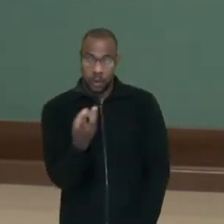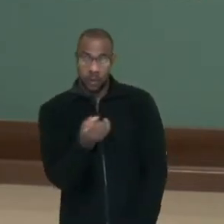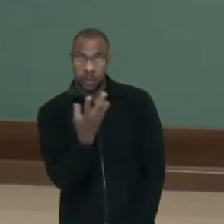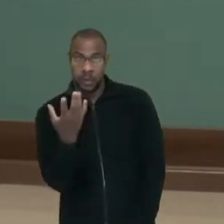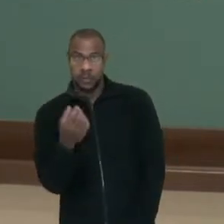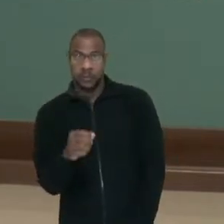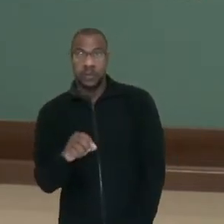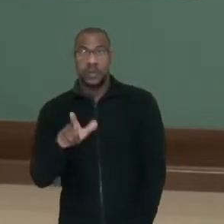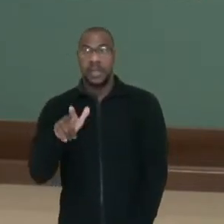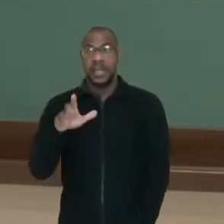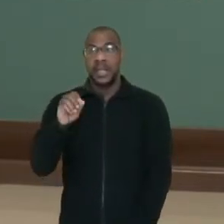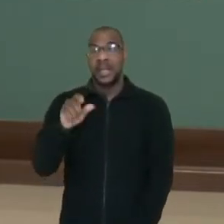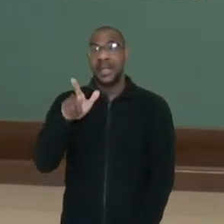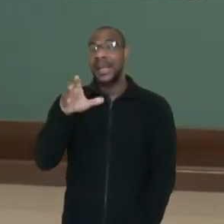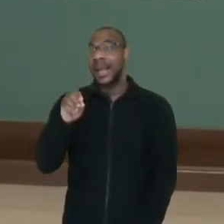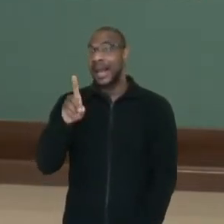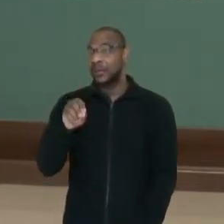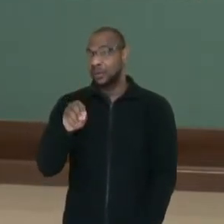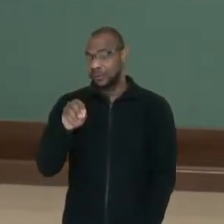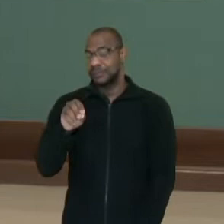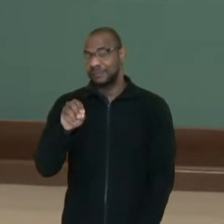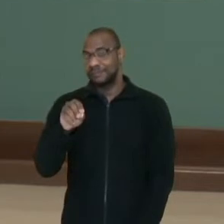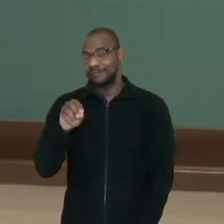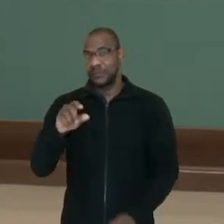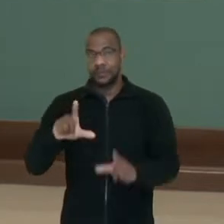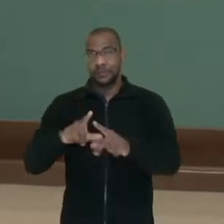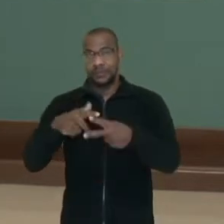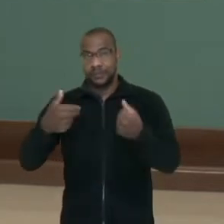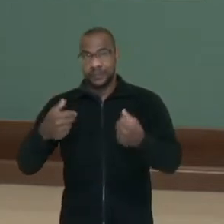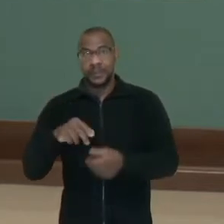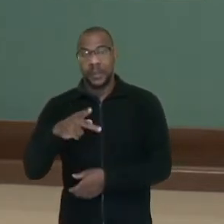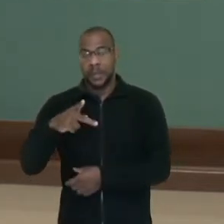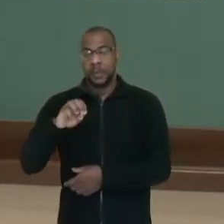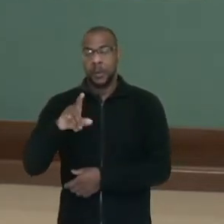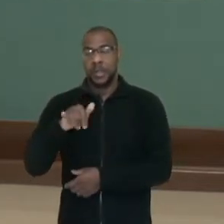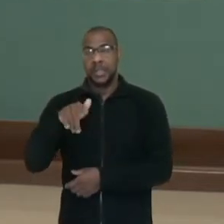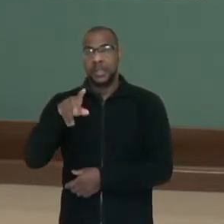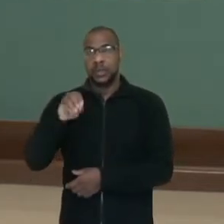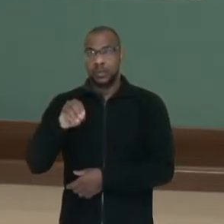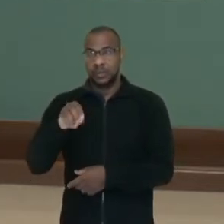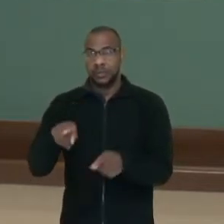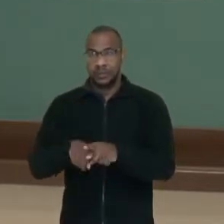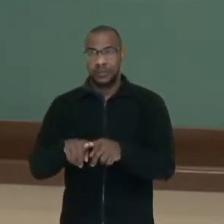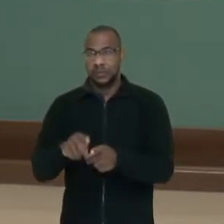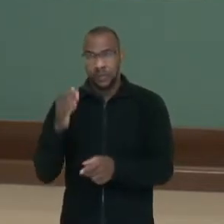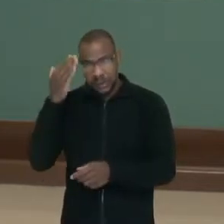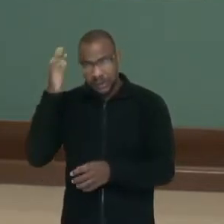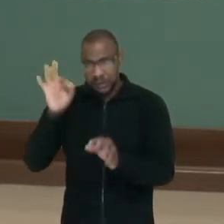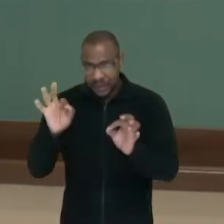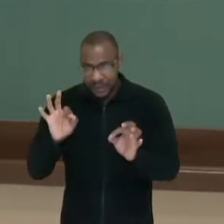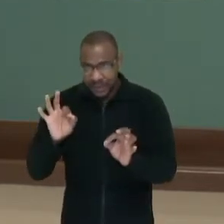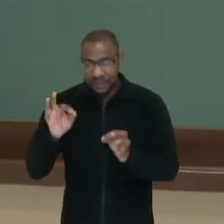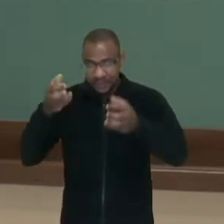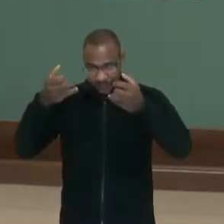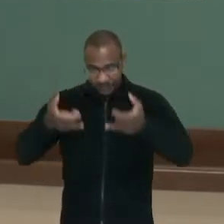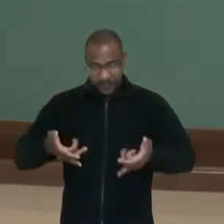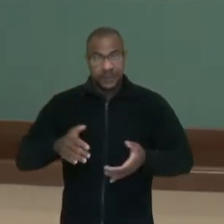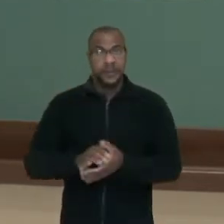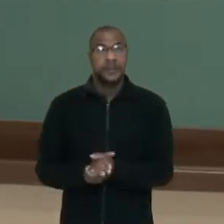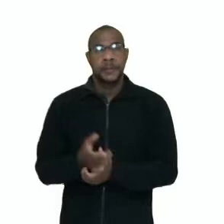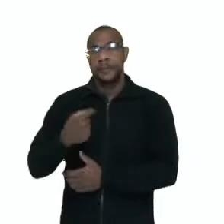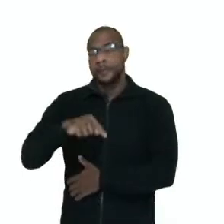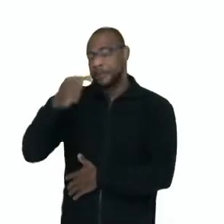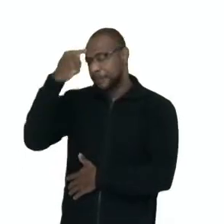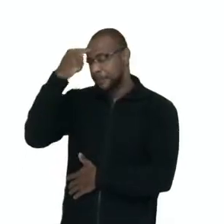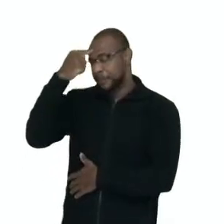lados de um polígono regular inscrito. Não entendeu nada? Respira aí que nós já chegamos lá, tá bom? Então vamos pensar.